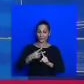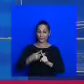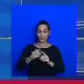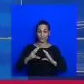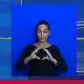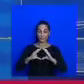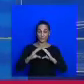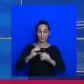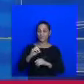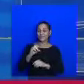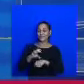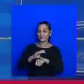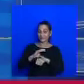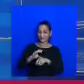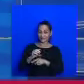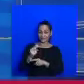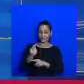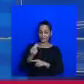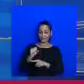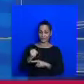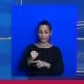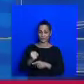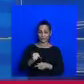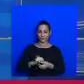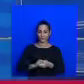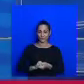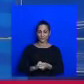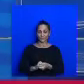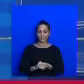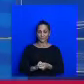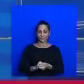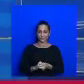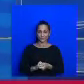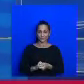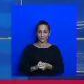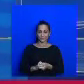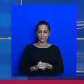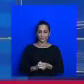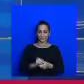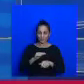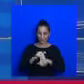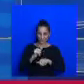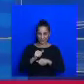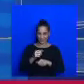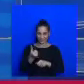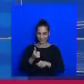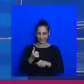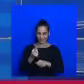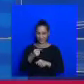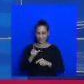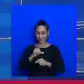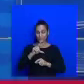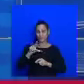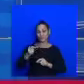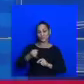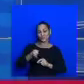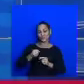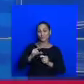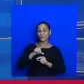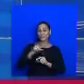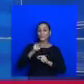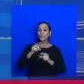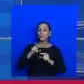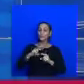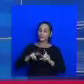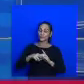cena. Bola cinza, número 28. Cinza 28. Vamos chamar o sexto e último número do segundo sorteio